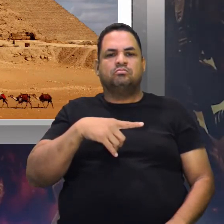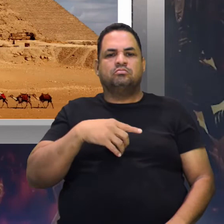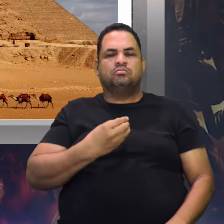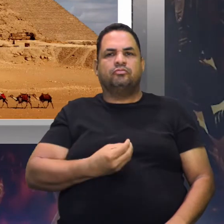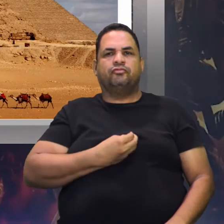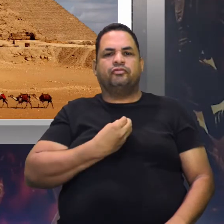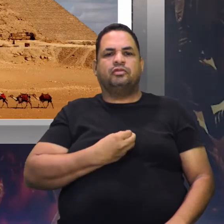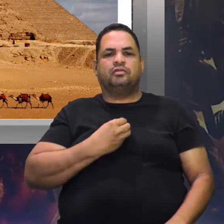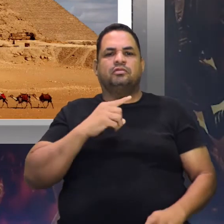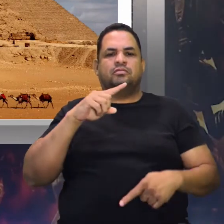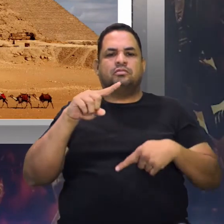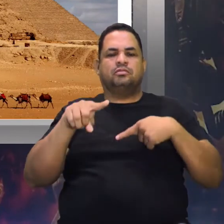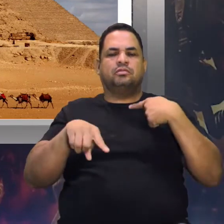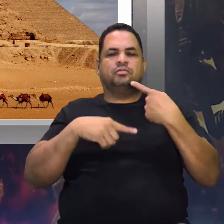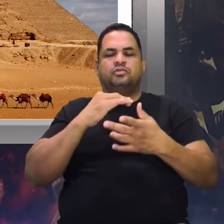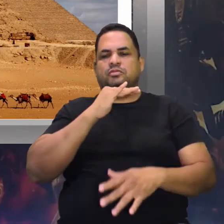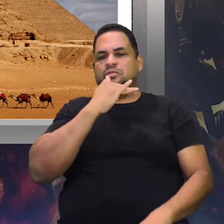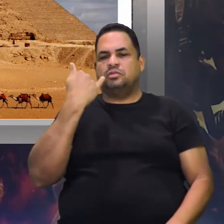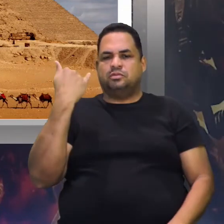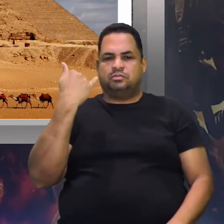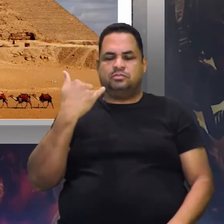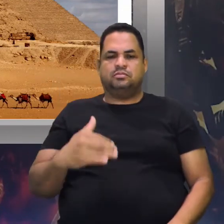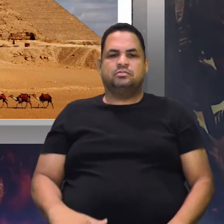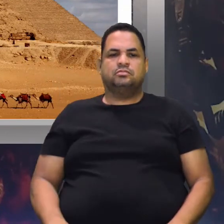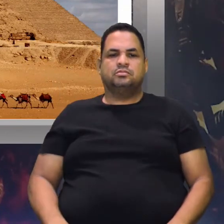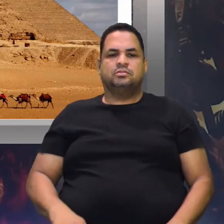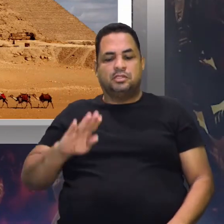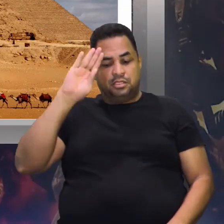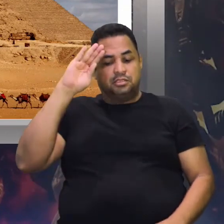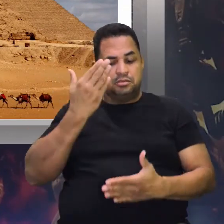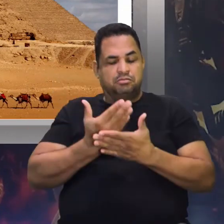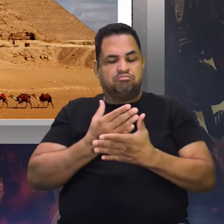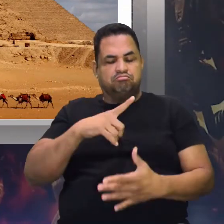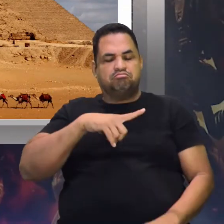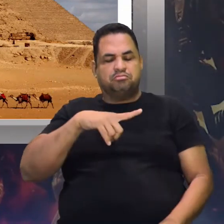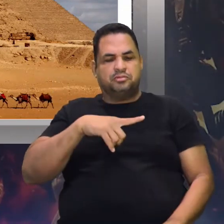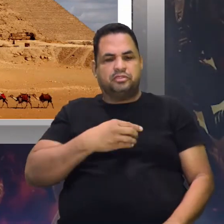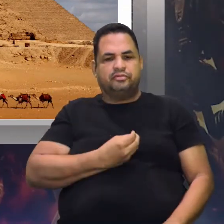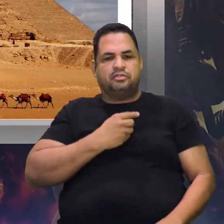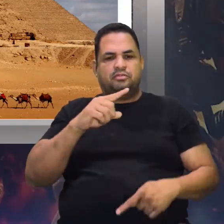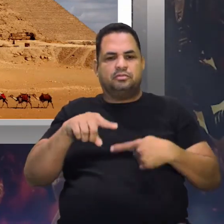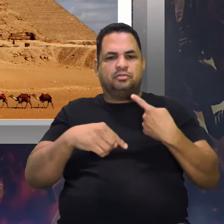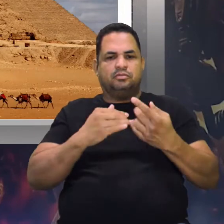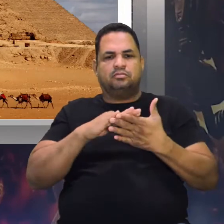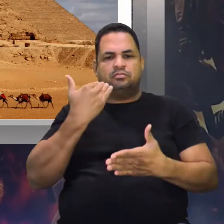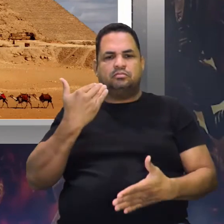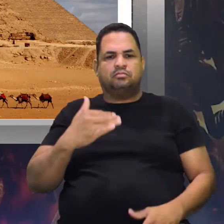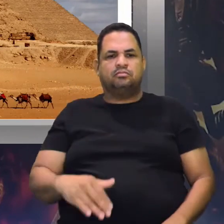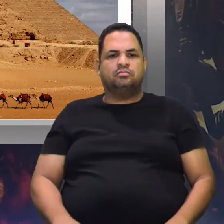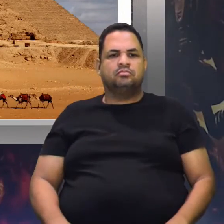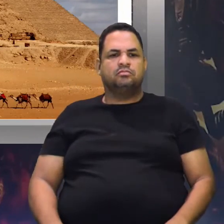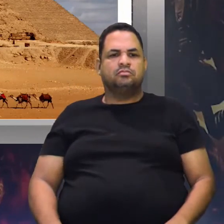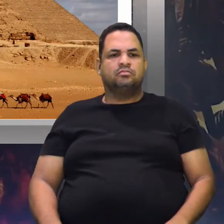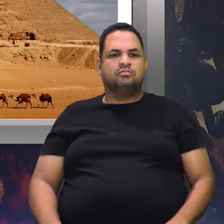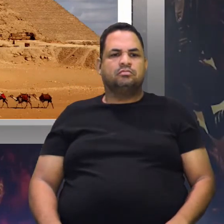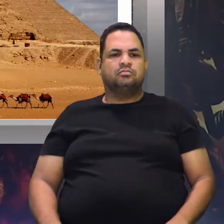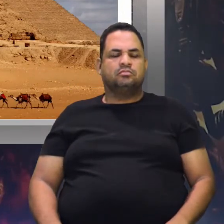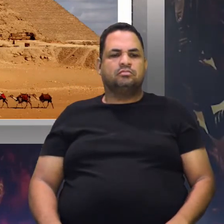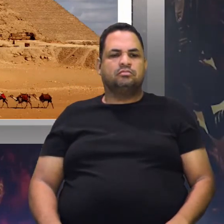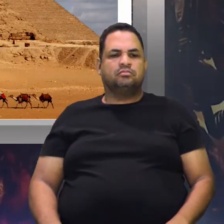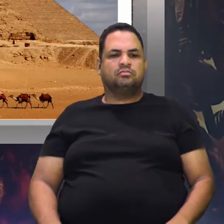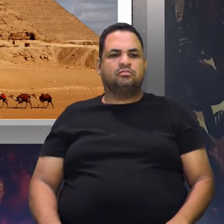vida após a morte. Eles acreditavam. A maioria das religiões, ela acredita que existia vida após a